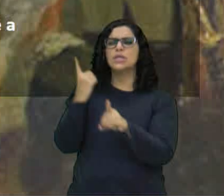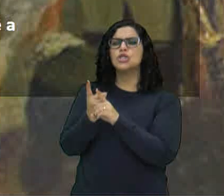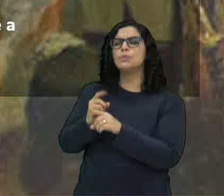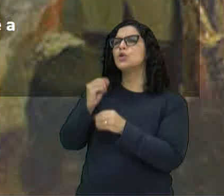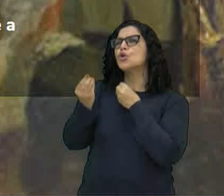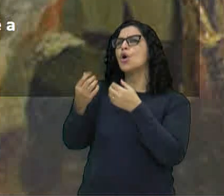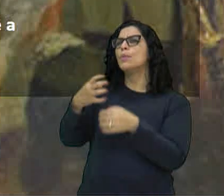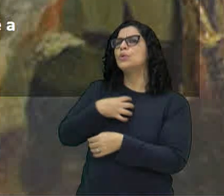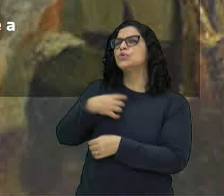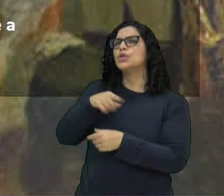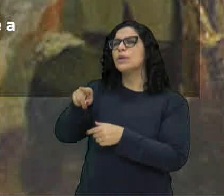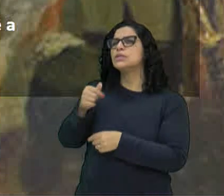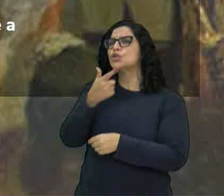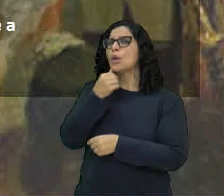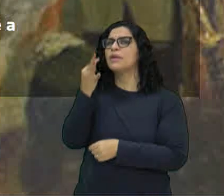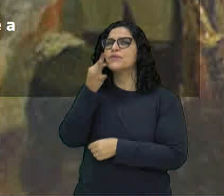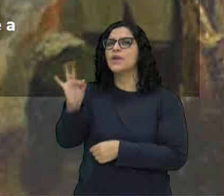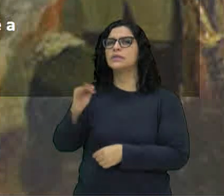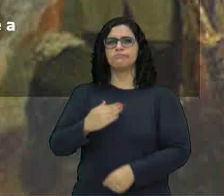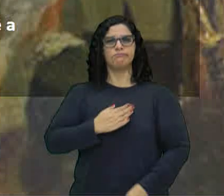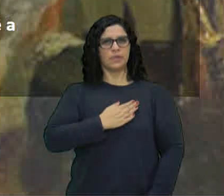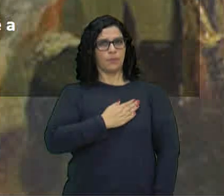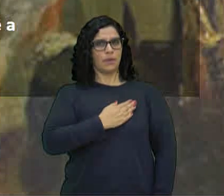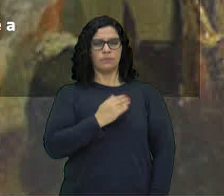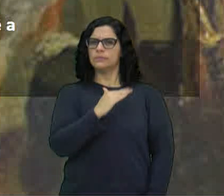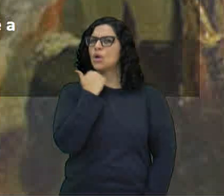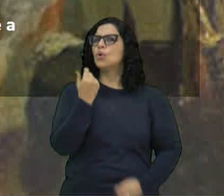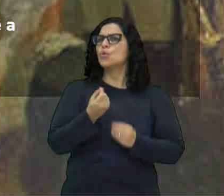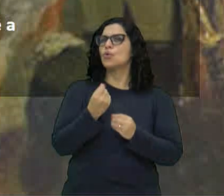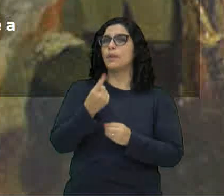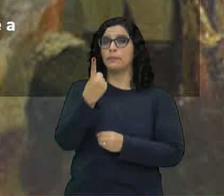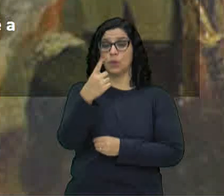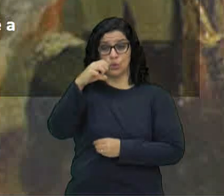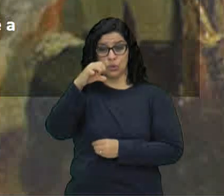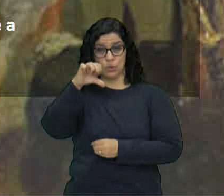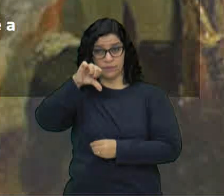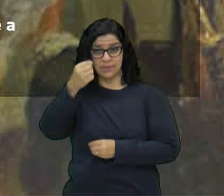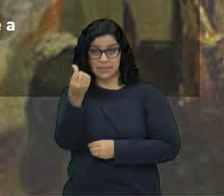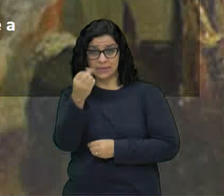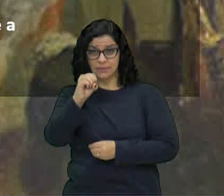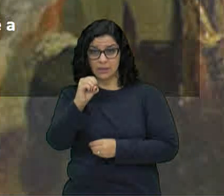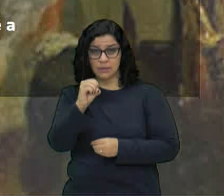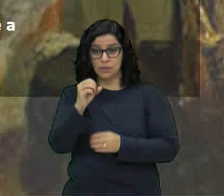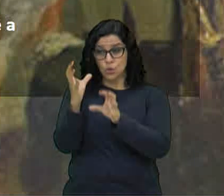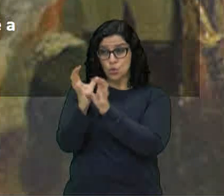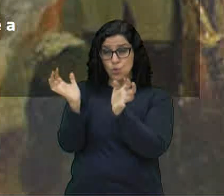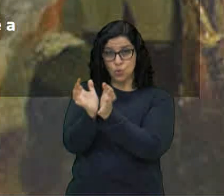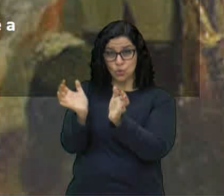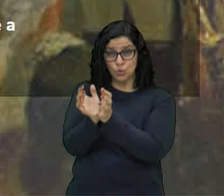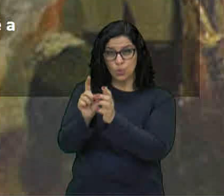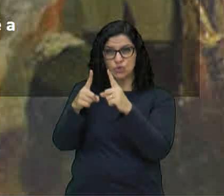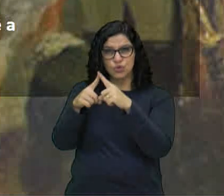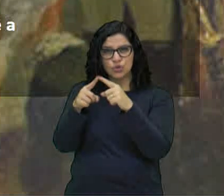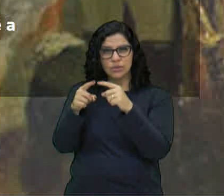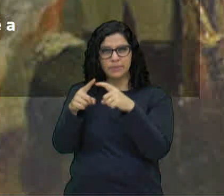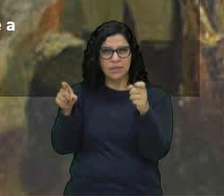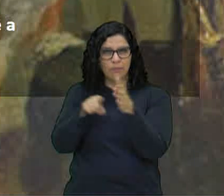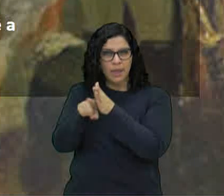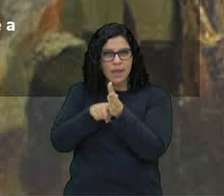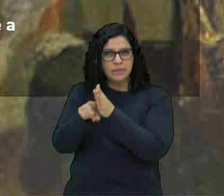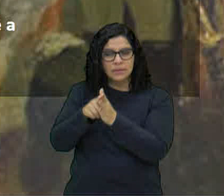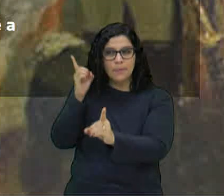que modo o legendário francês havia morrido. Na década de 1960, uma junta de cientistas britânicos conseguiu detectar